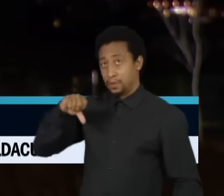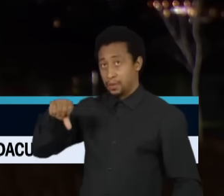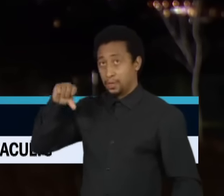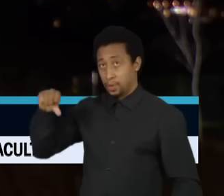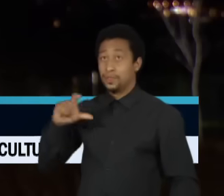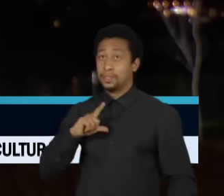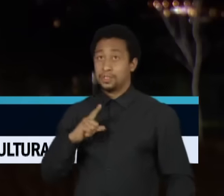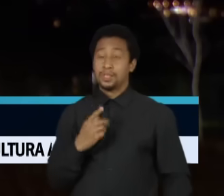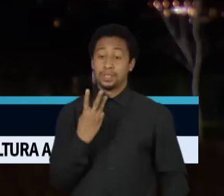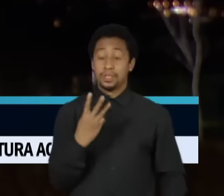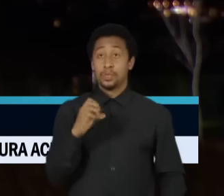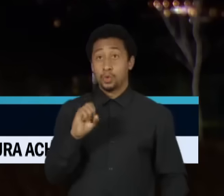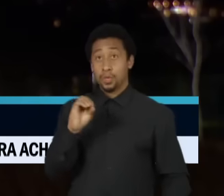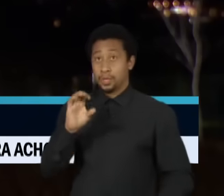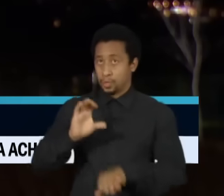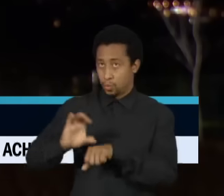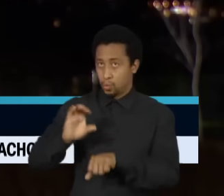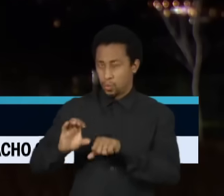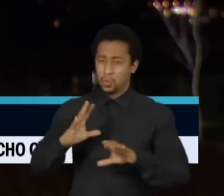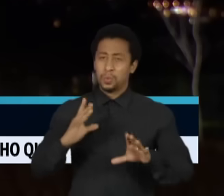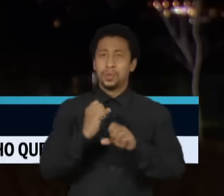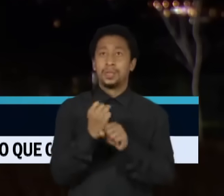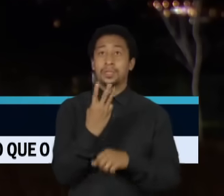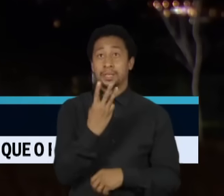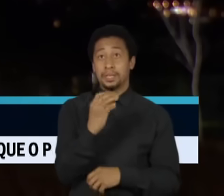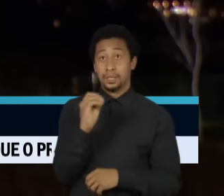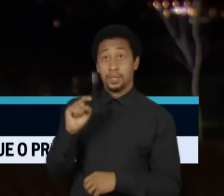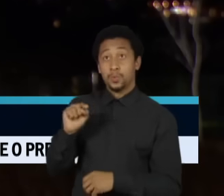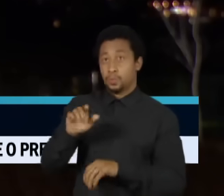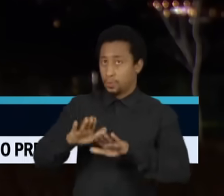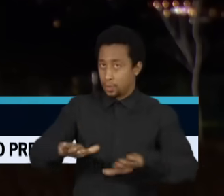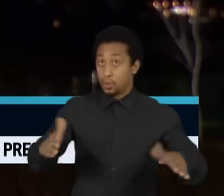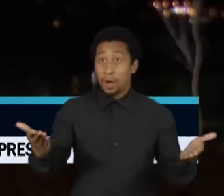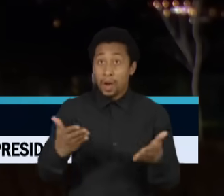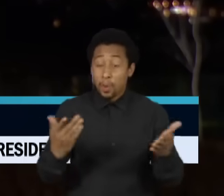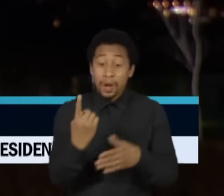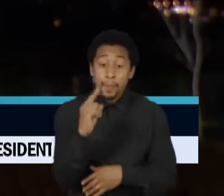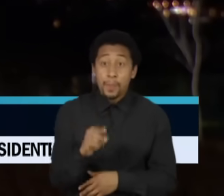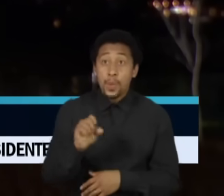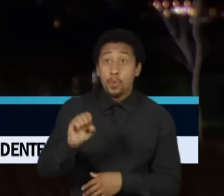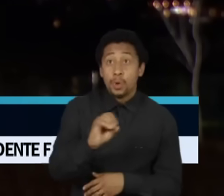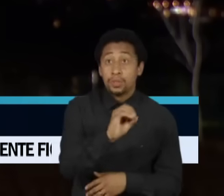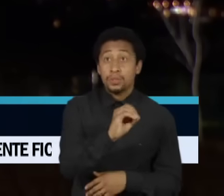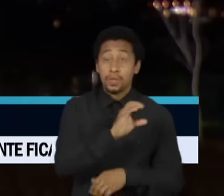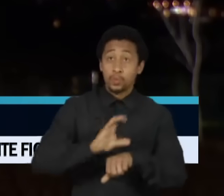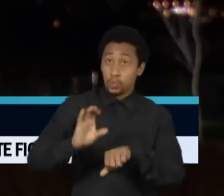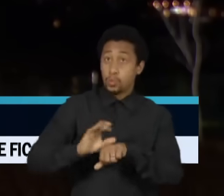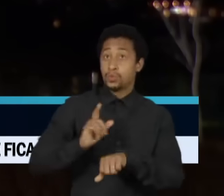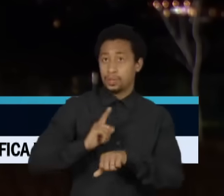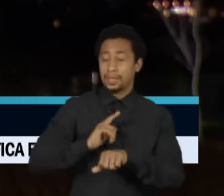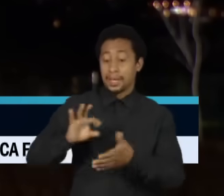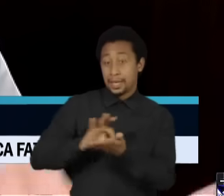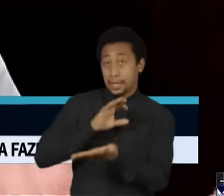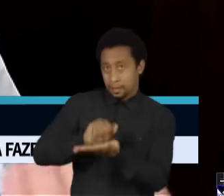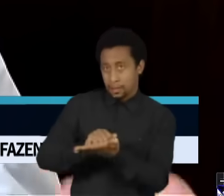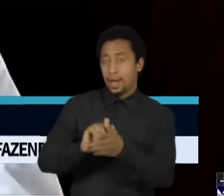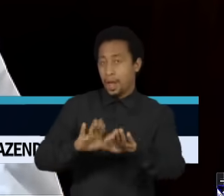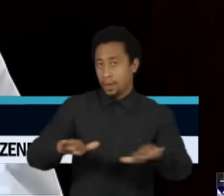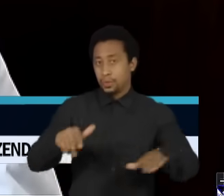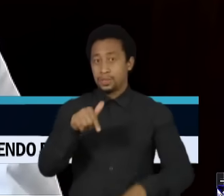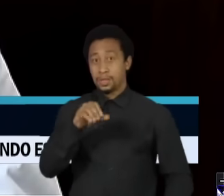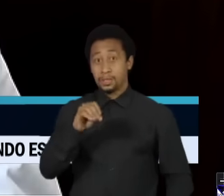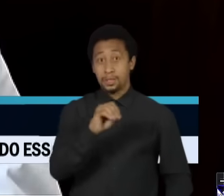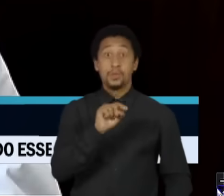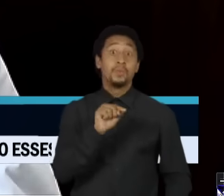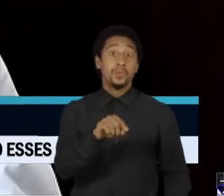300.000 alunos. Hoje existem cerca de 100 cursos com mais de 700.000 alunos matriculados. Como